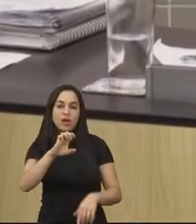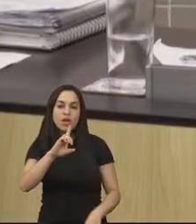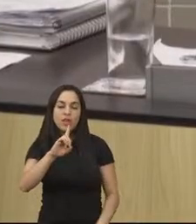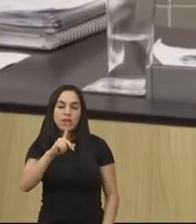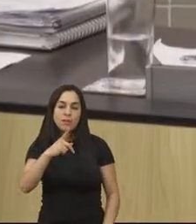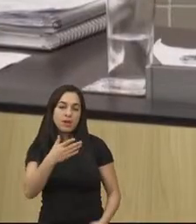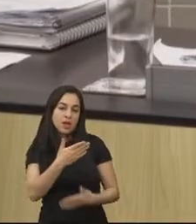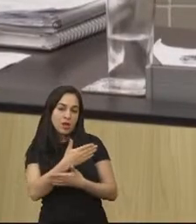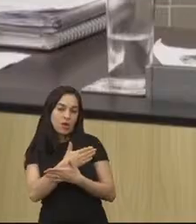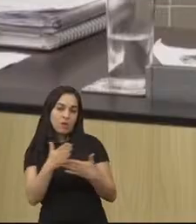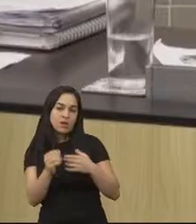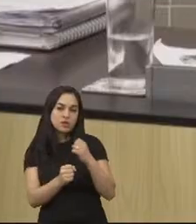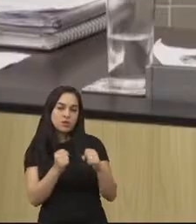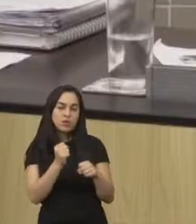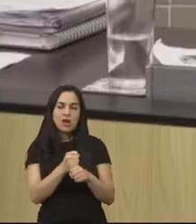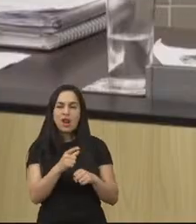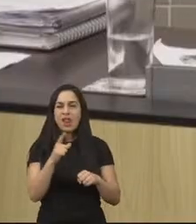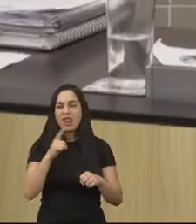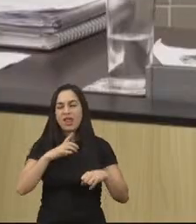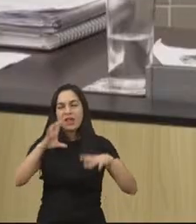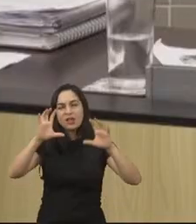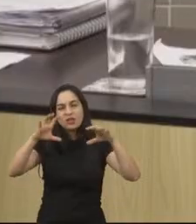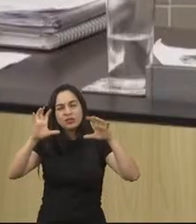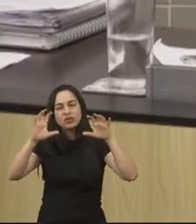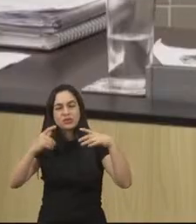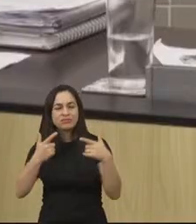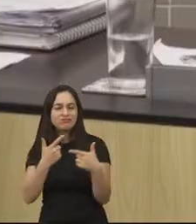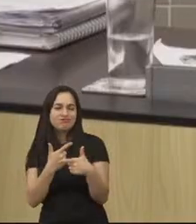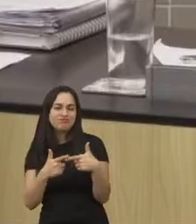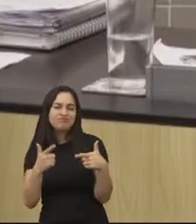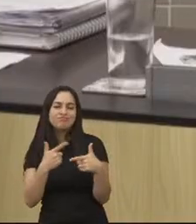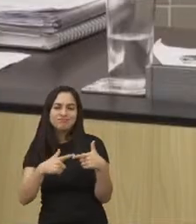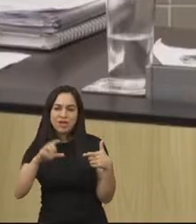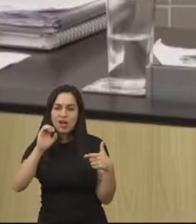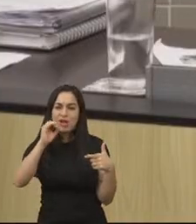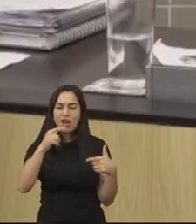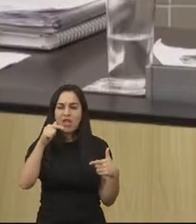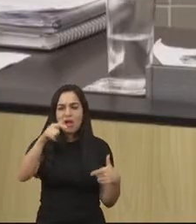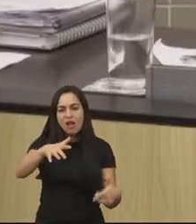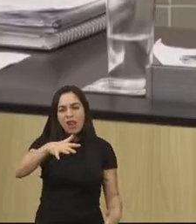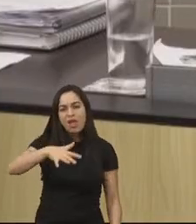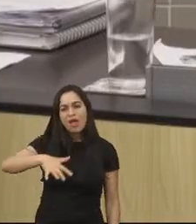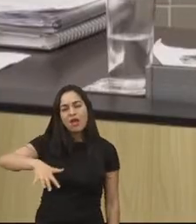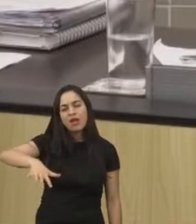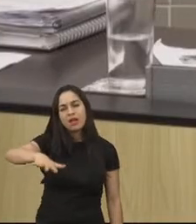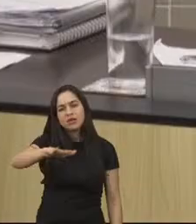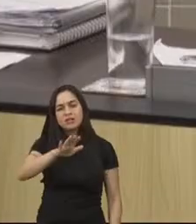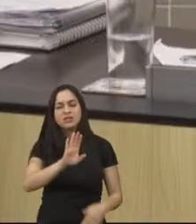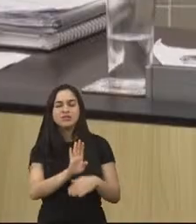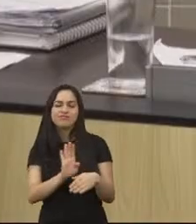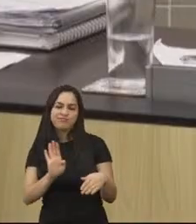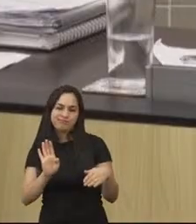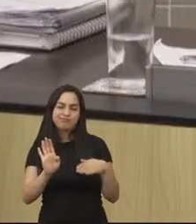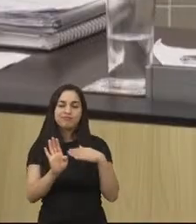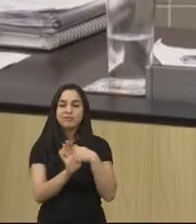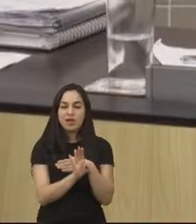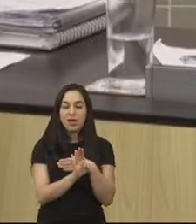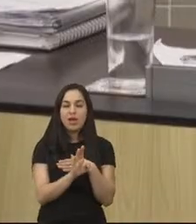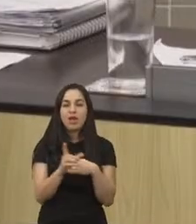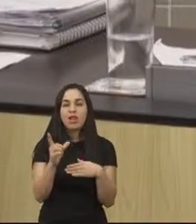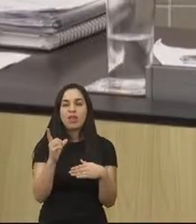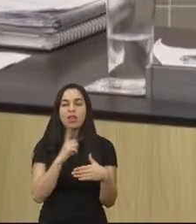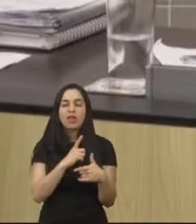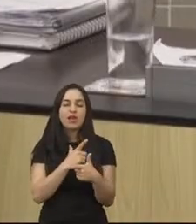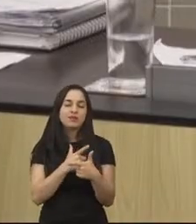as chuvas, as oscilações que ocorrem nessa região do bairro, causando